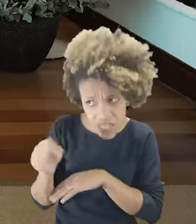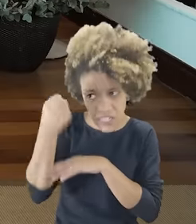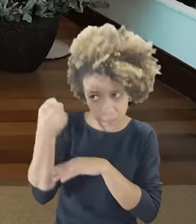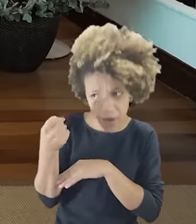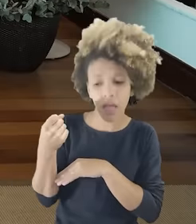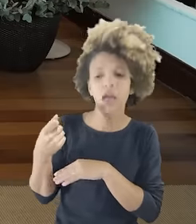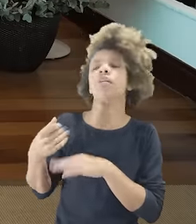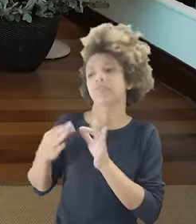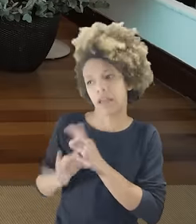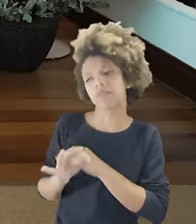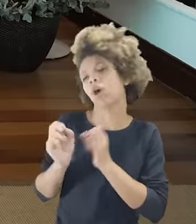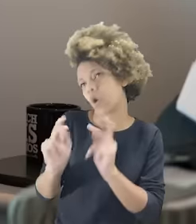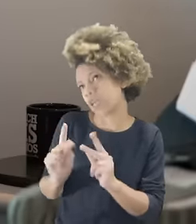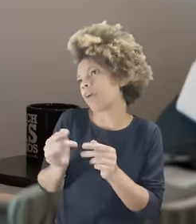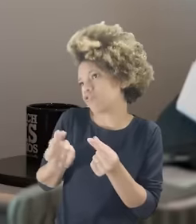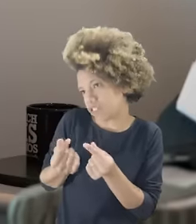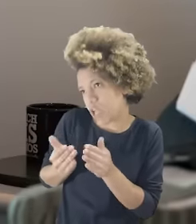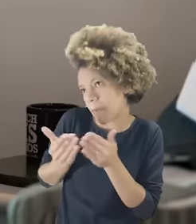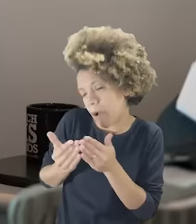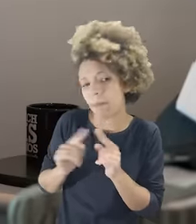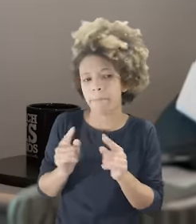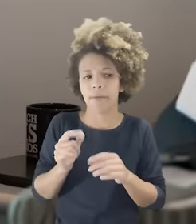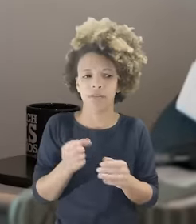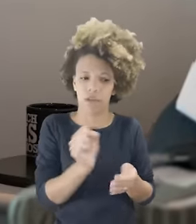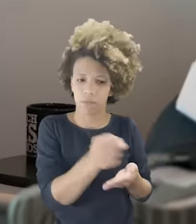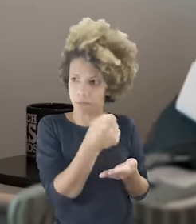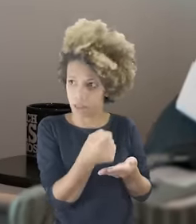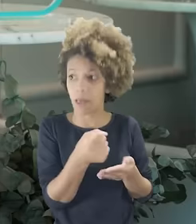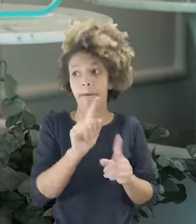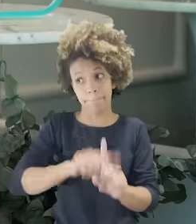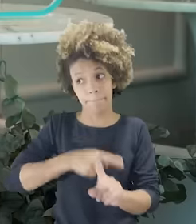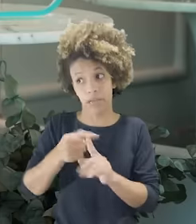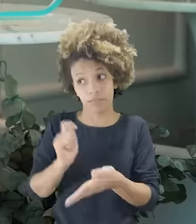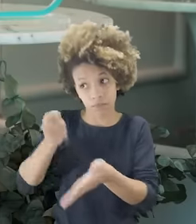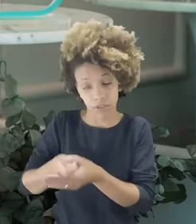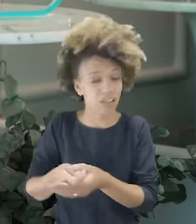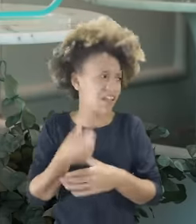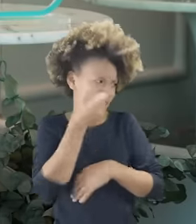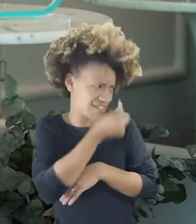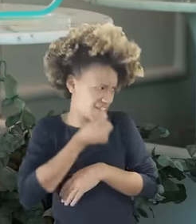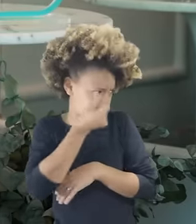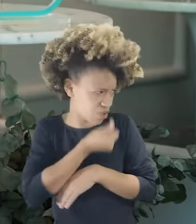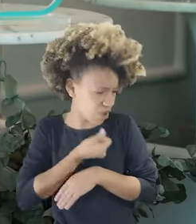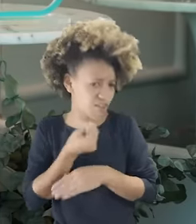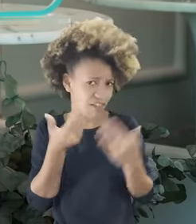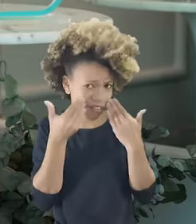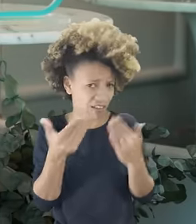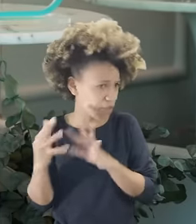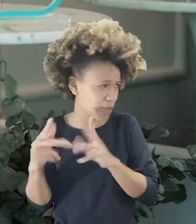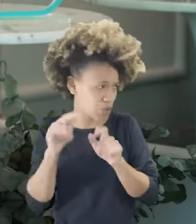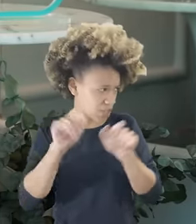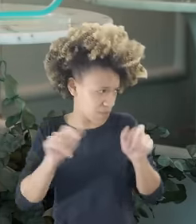aquela cerveja render Tá tudo bem mas pega o dinheiro do copo e compra mais cerveja exatamente agora 6 horas ela tá deixando claro para